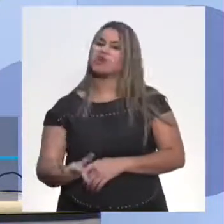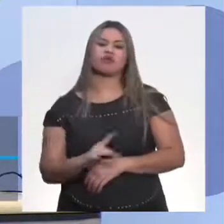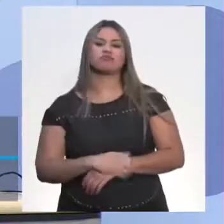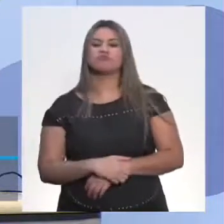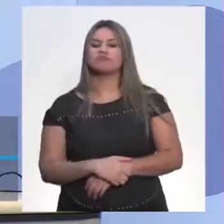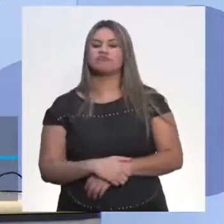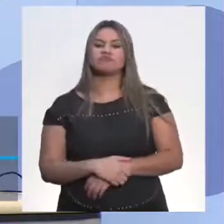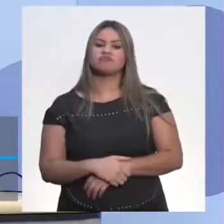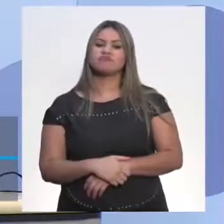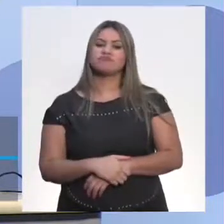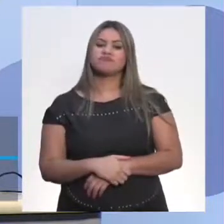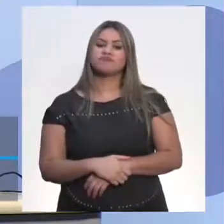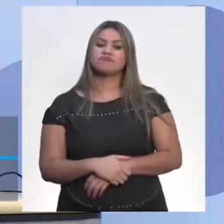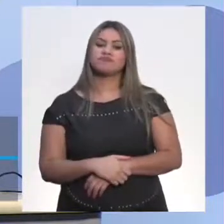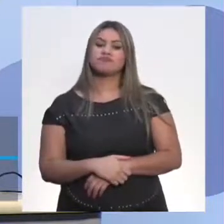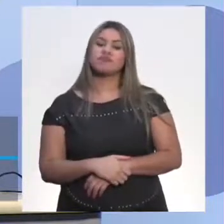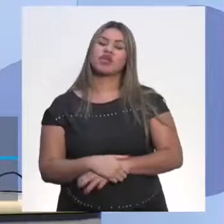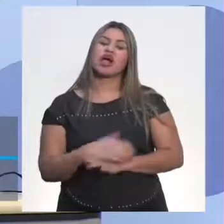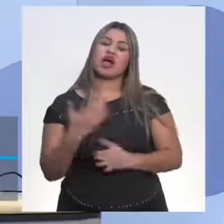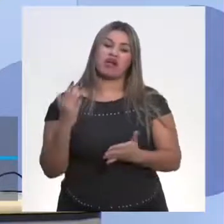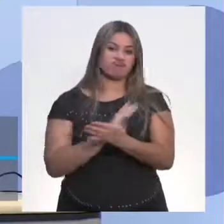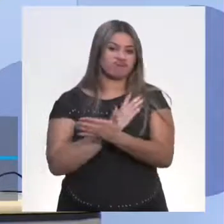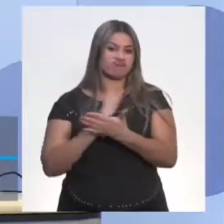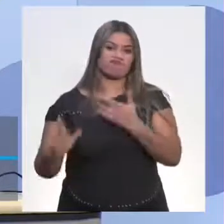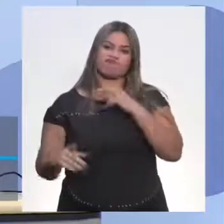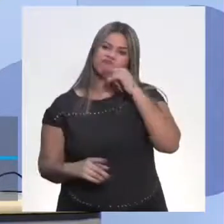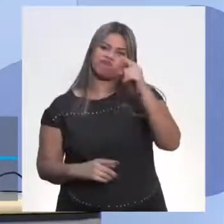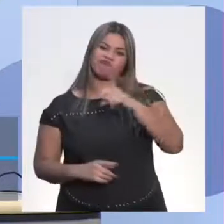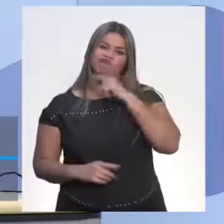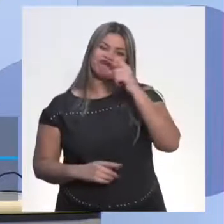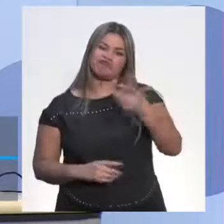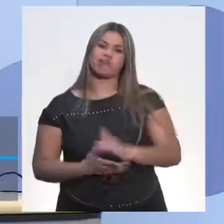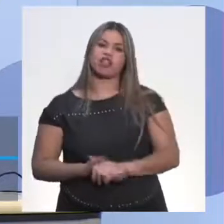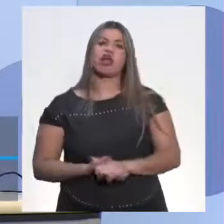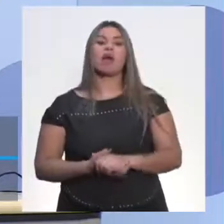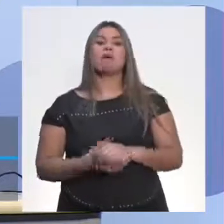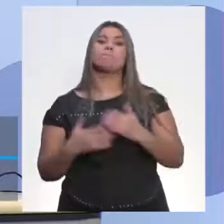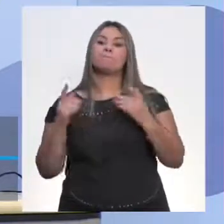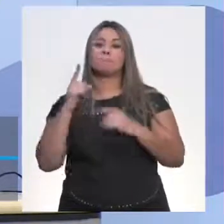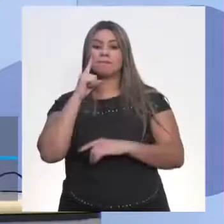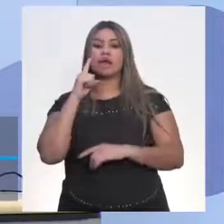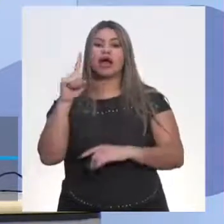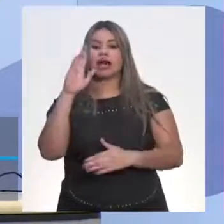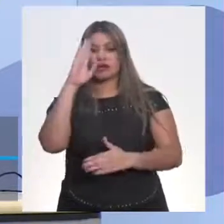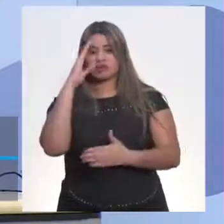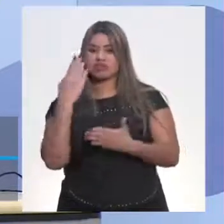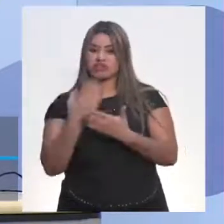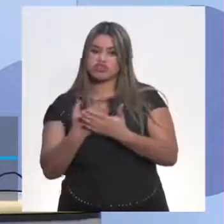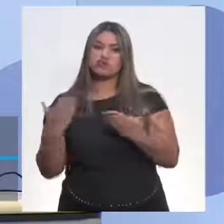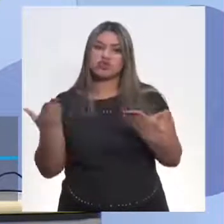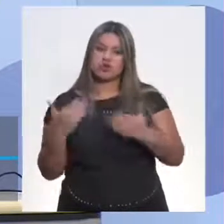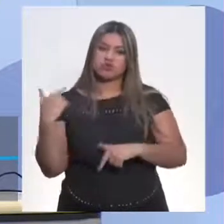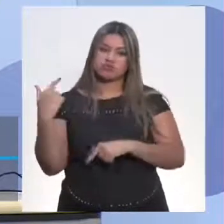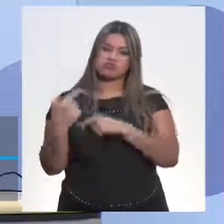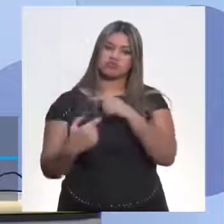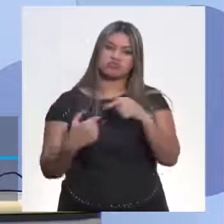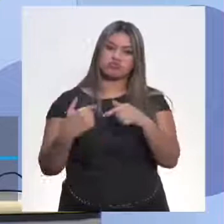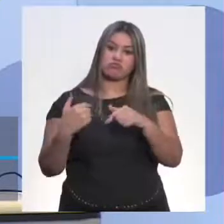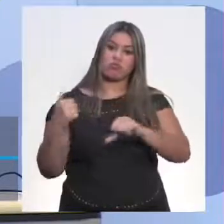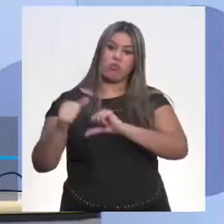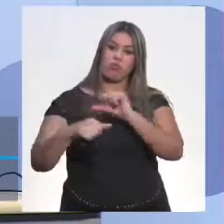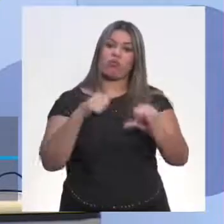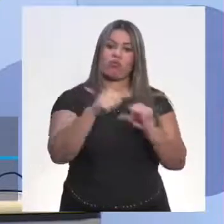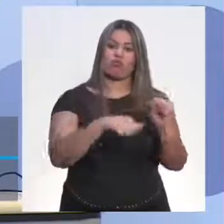é colocaram que nem todos infelizmente mas acredito que a nossa geração está caminhando para uma maior participação e